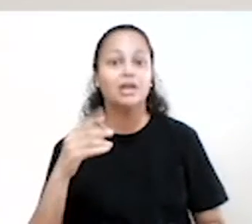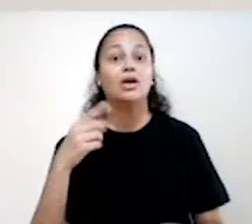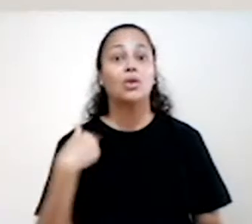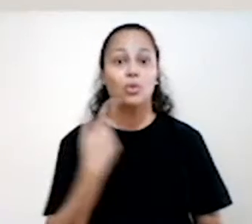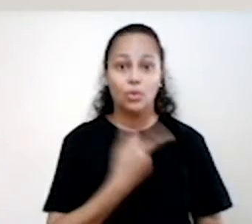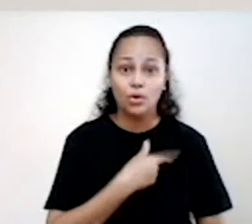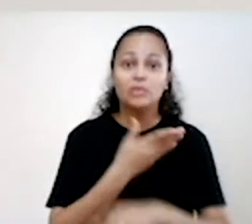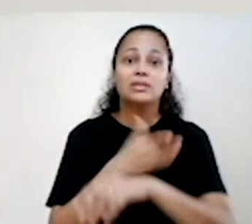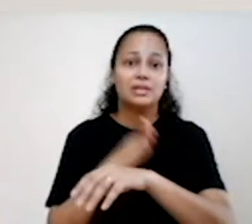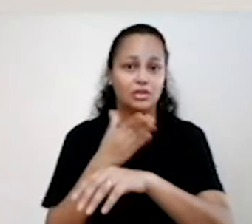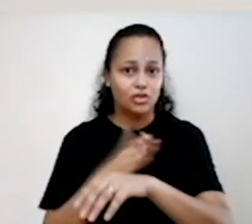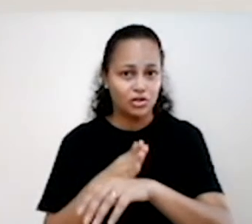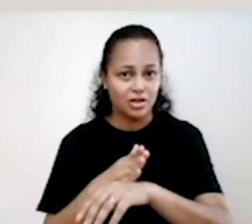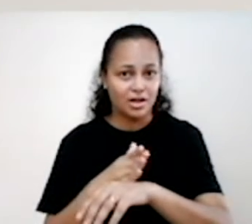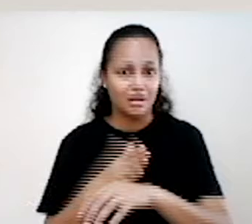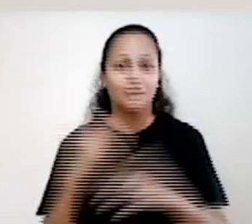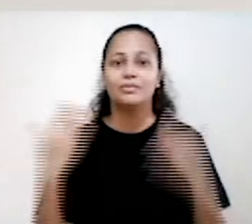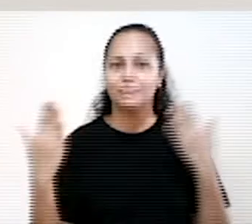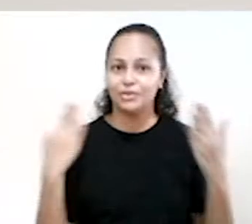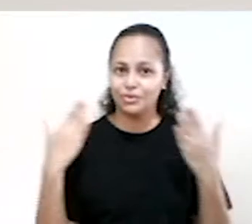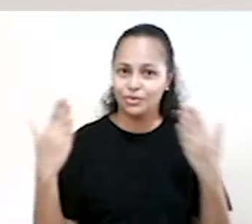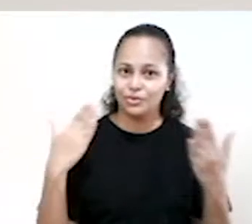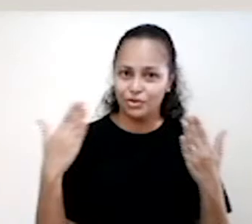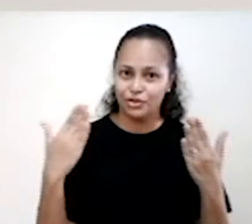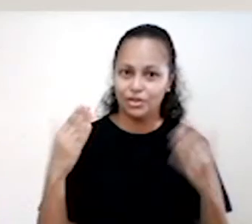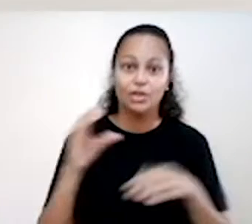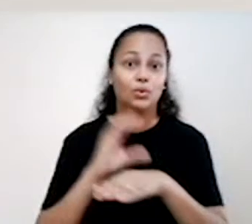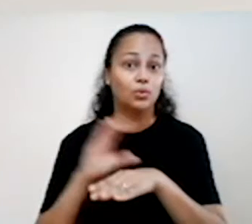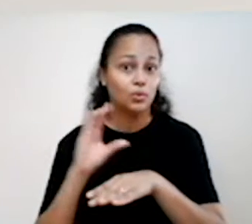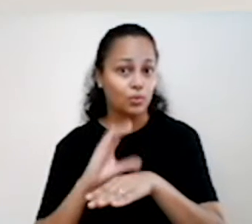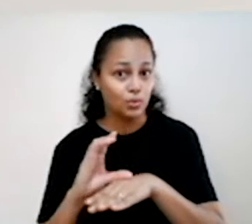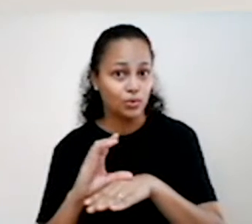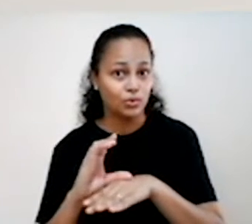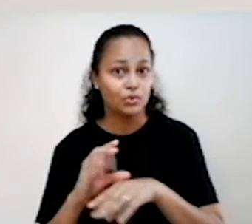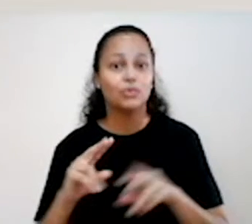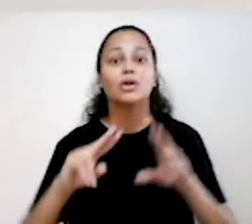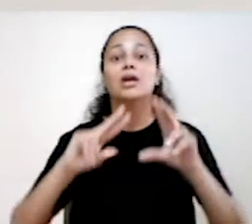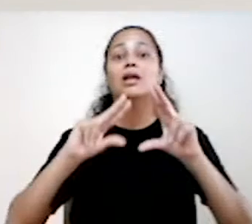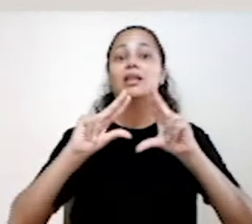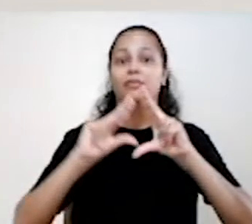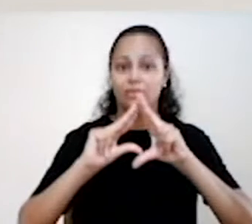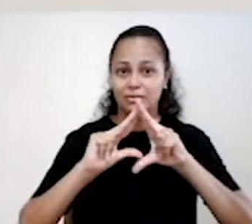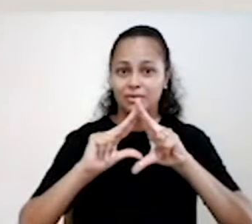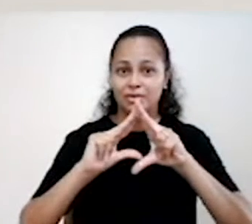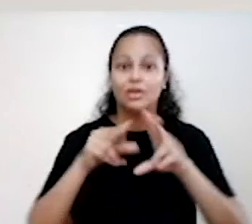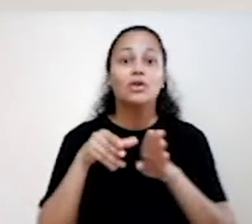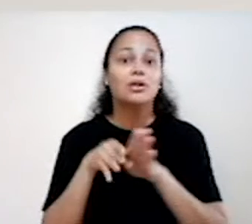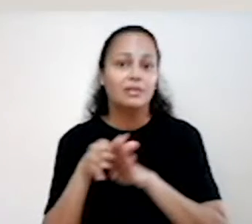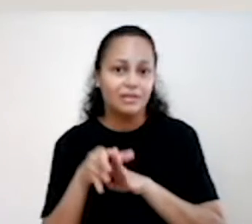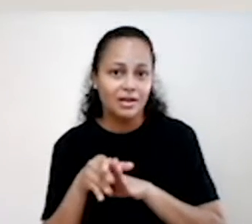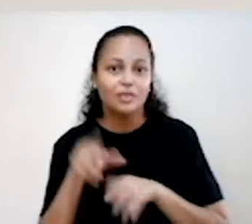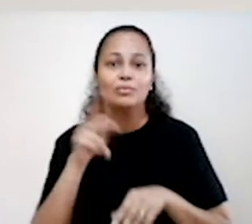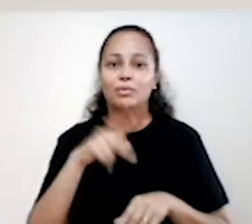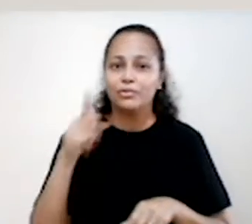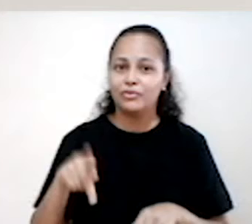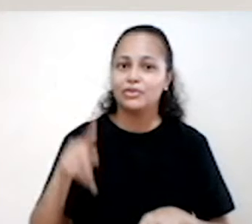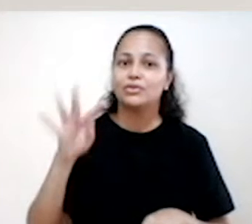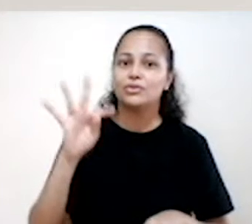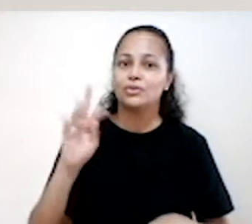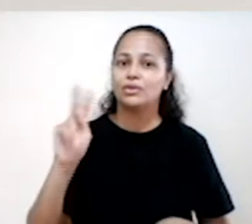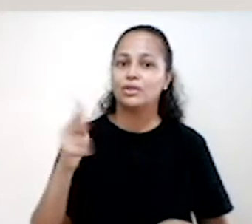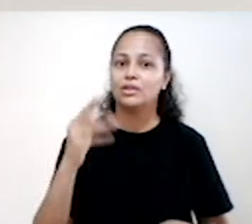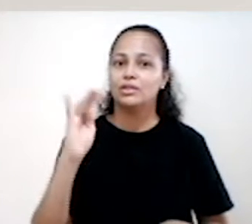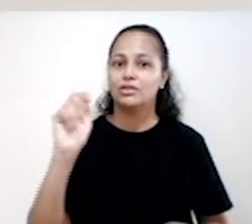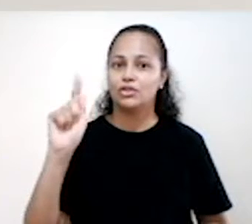Somos estagiários do sexto período de psicologia da Faculdade Barretos e fomos orientados pelo professor especialista Thiago Gabriel.